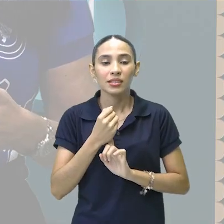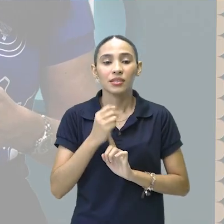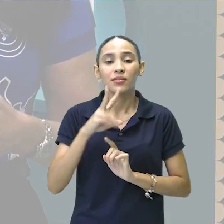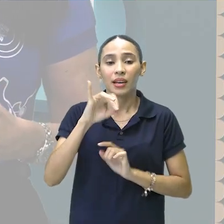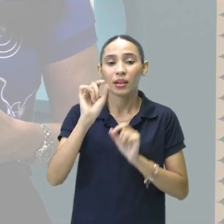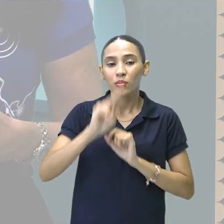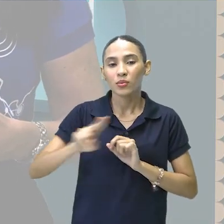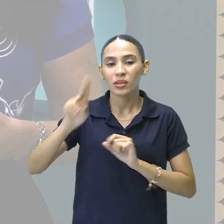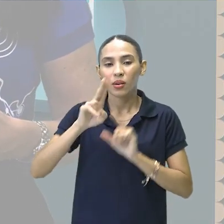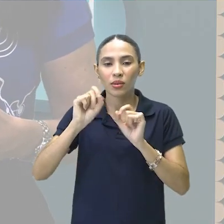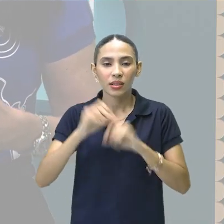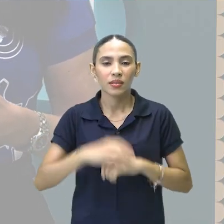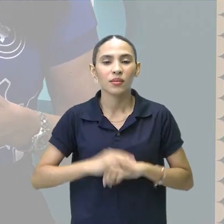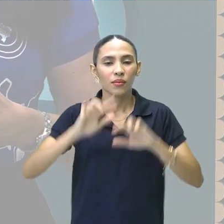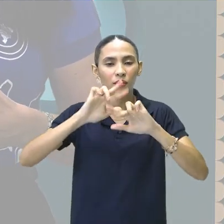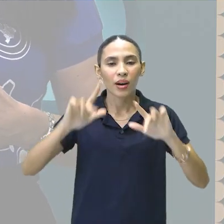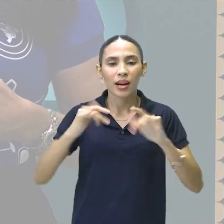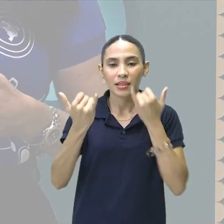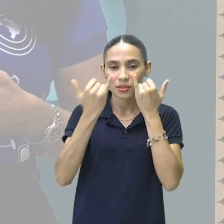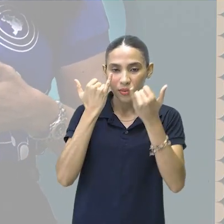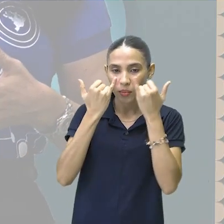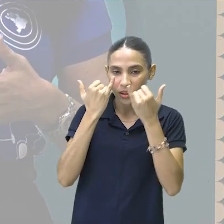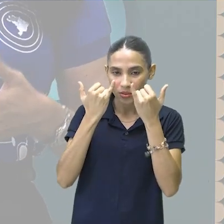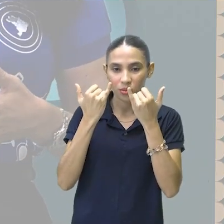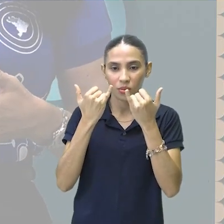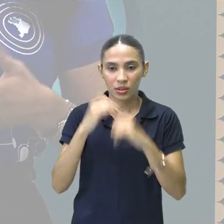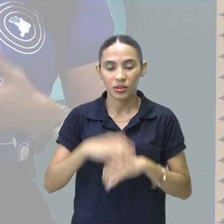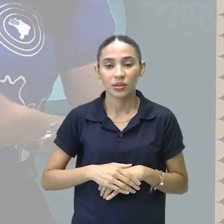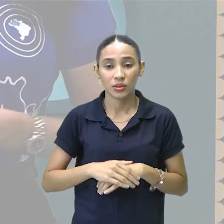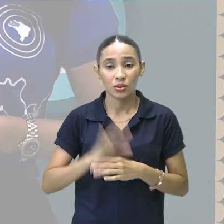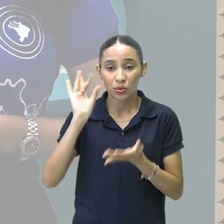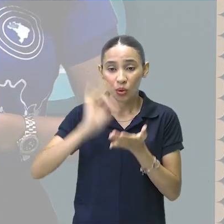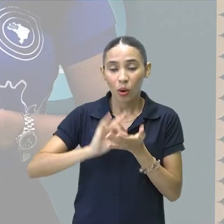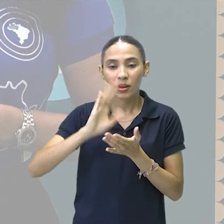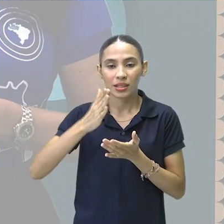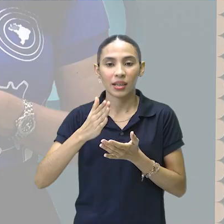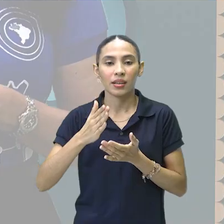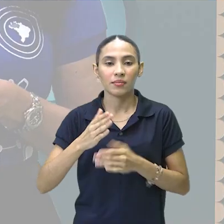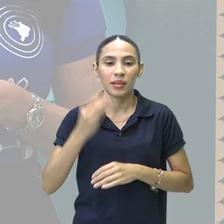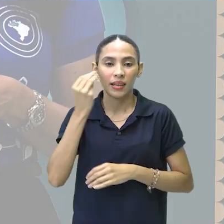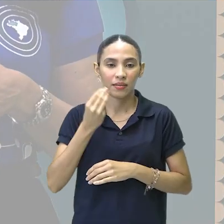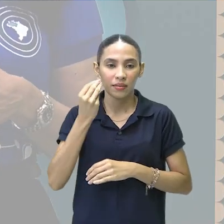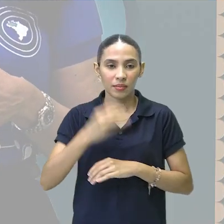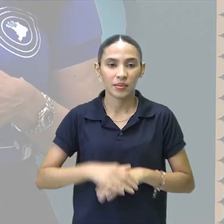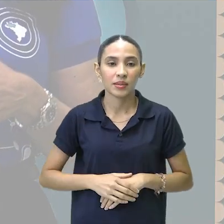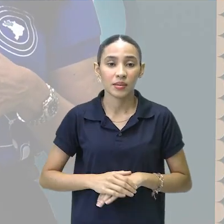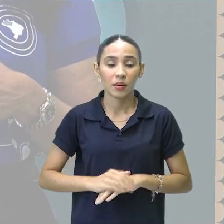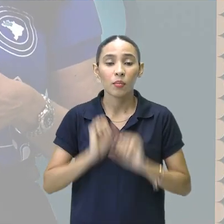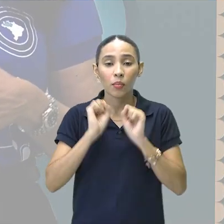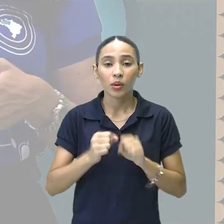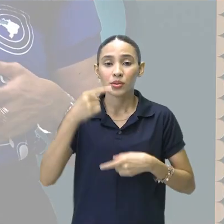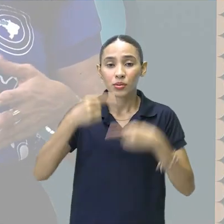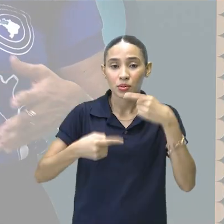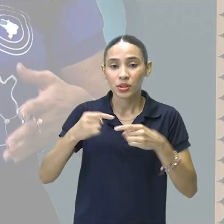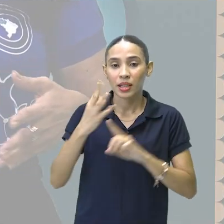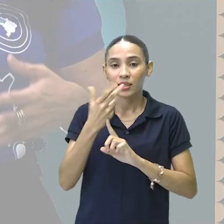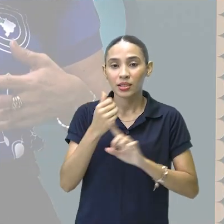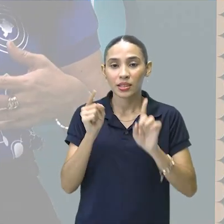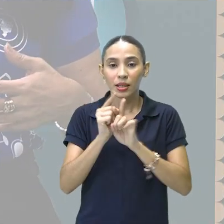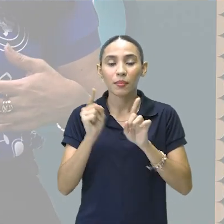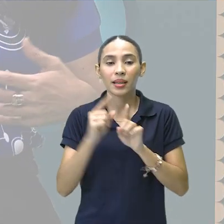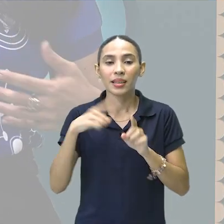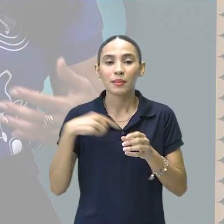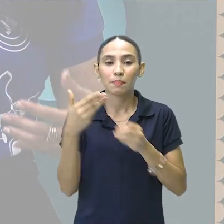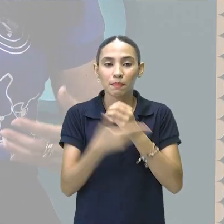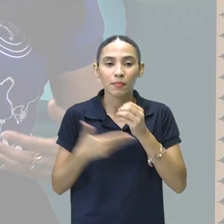usando um extenso banco de dados de obras reais. Pode-se discutir que artistas também se